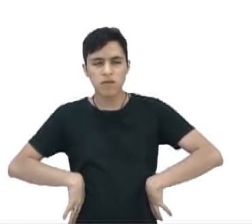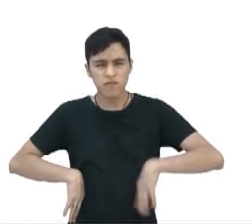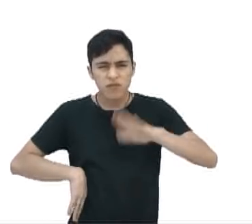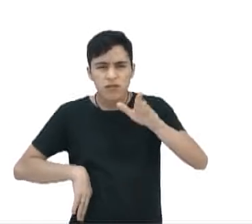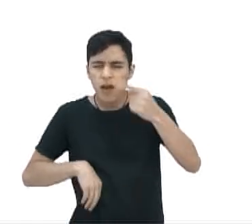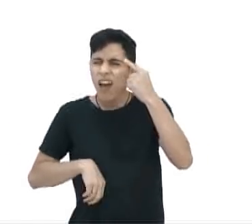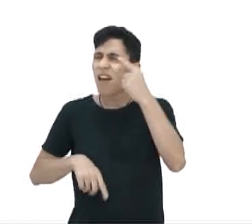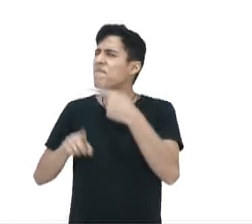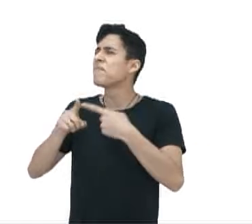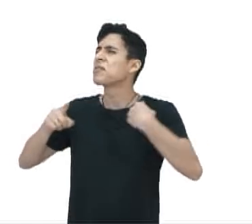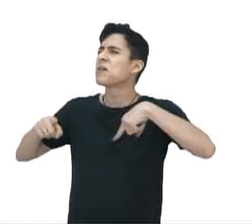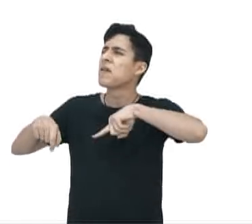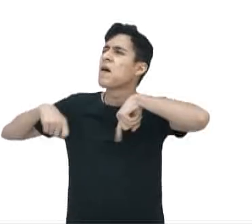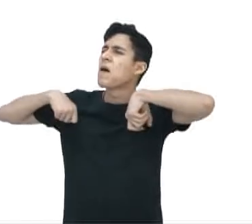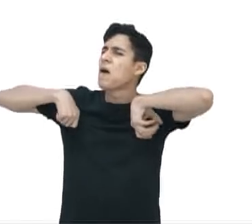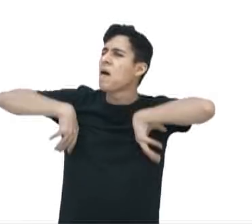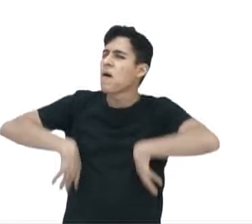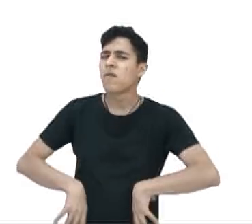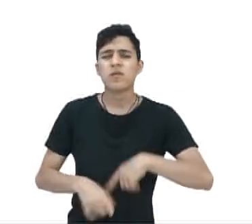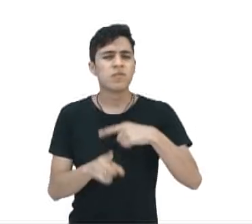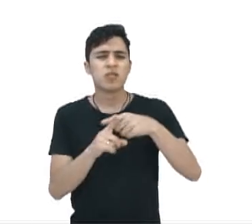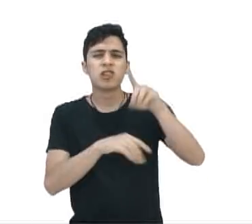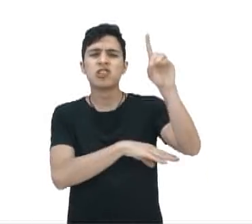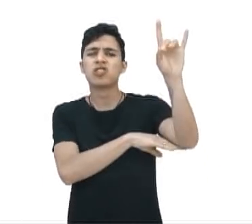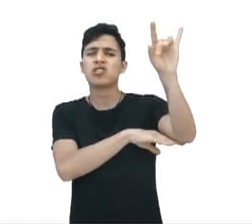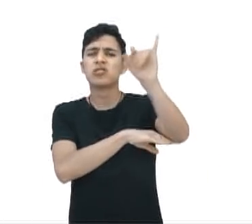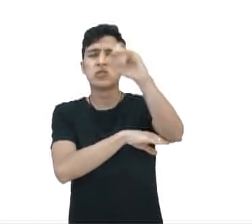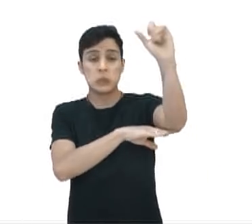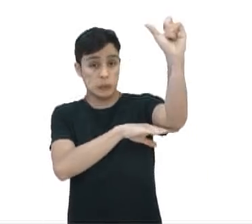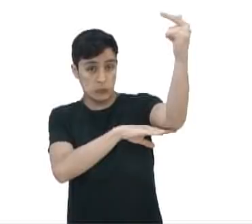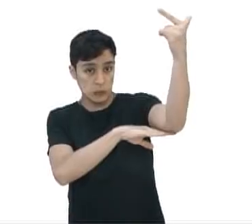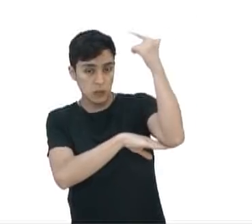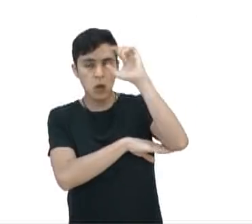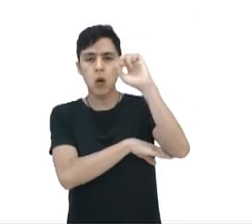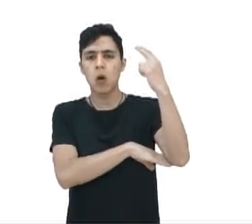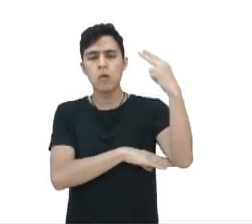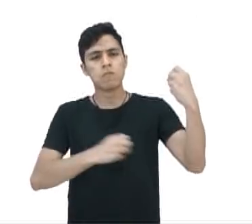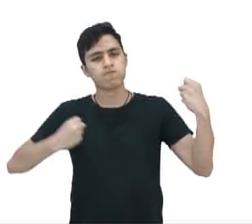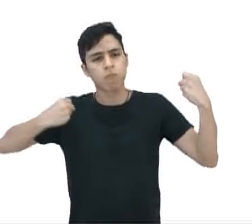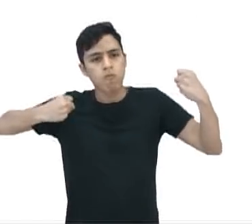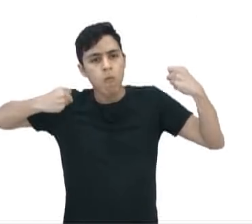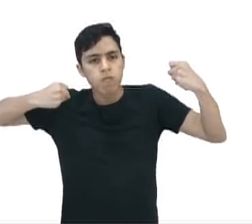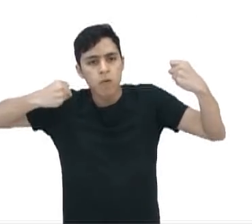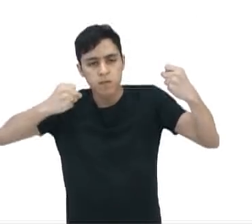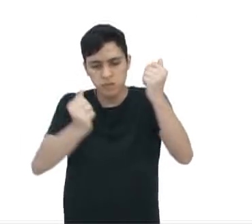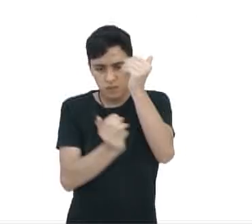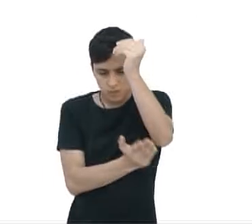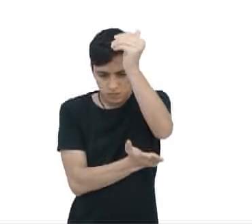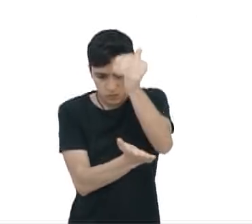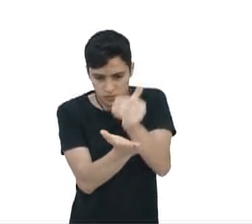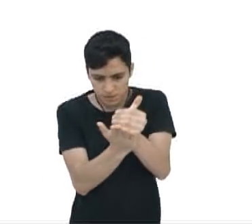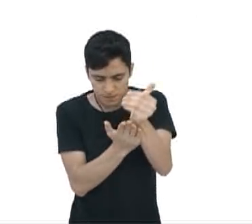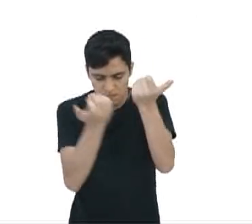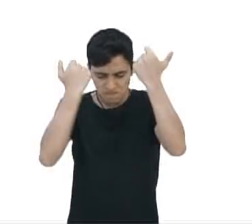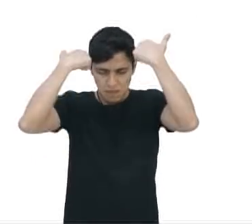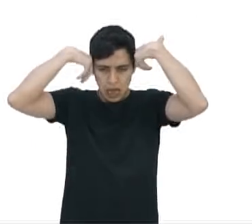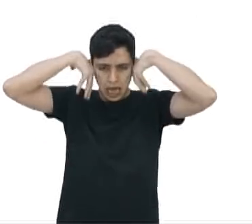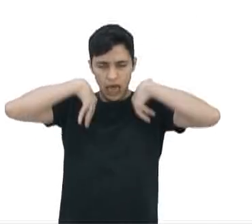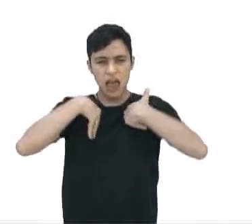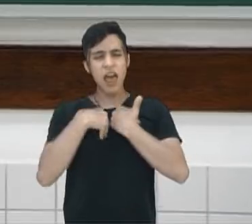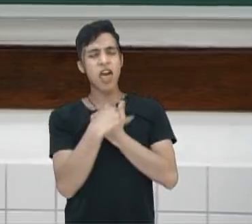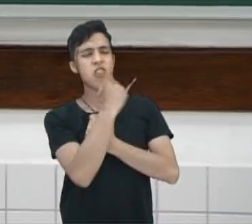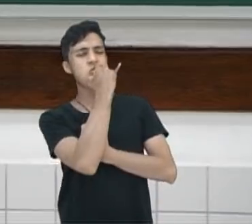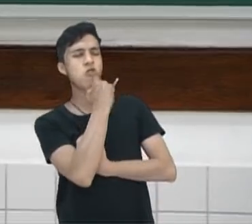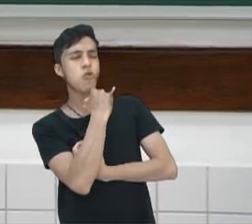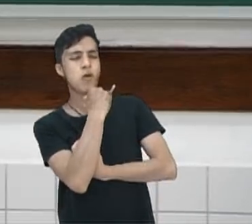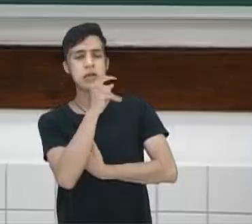sua? Por que num dia de calor, né? Por que numa atividade física intensa você começa a suar? Não é à toa.